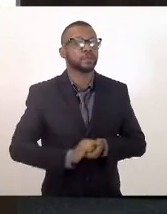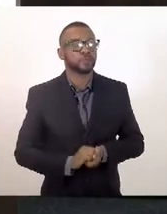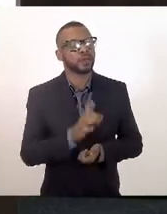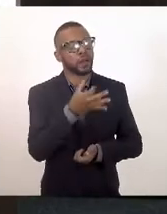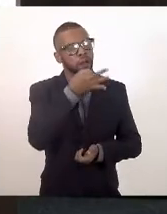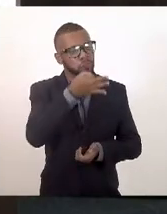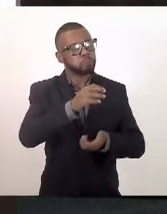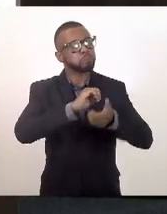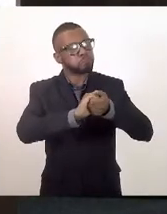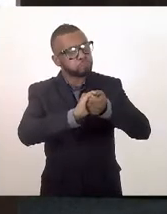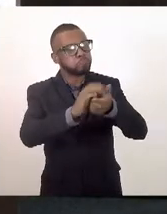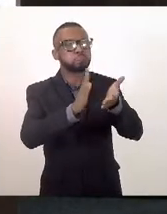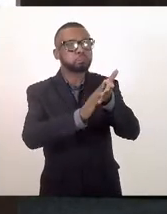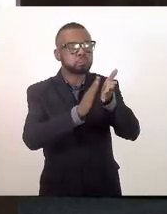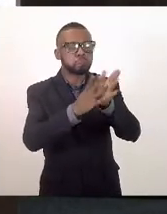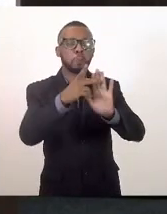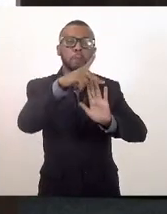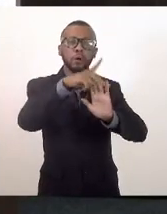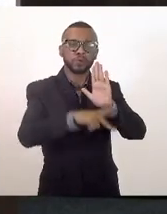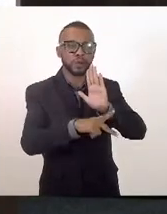elogiar o projeto de Vossa Excelência,